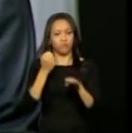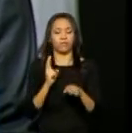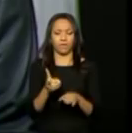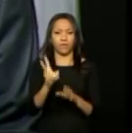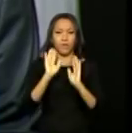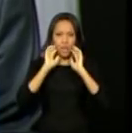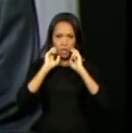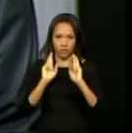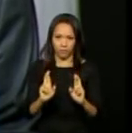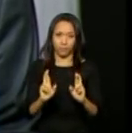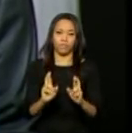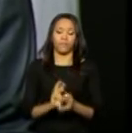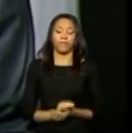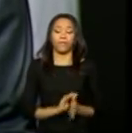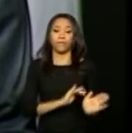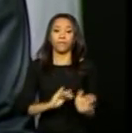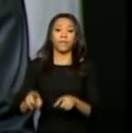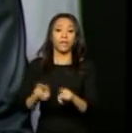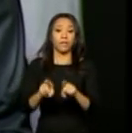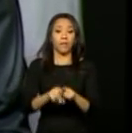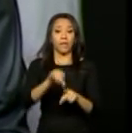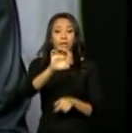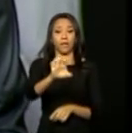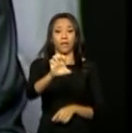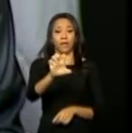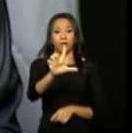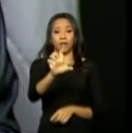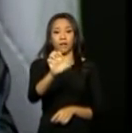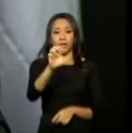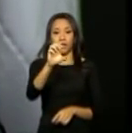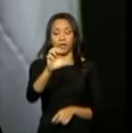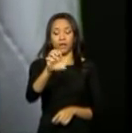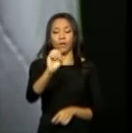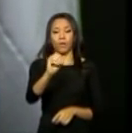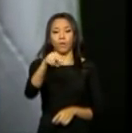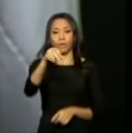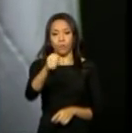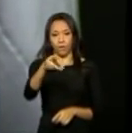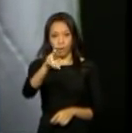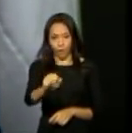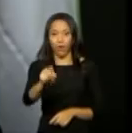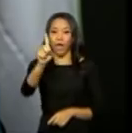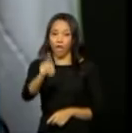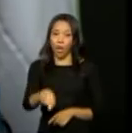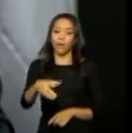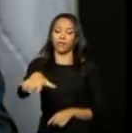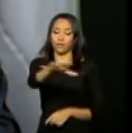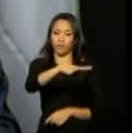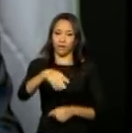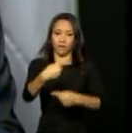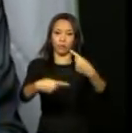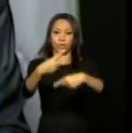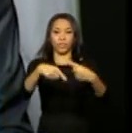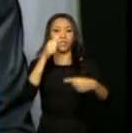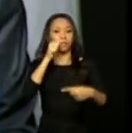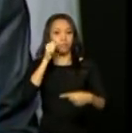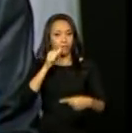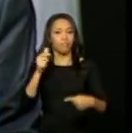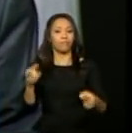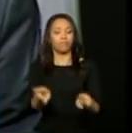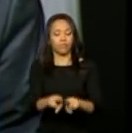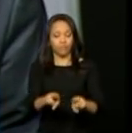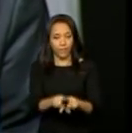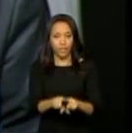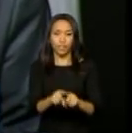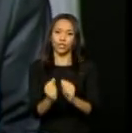singularidades. Eleonora, ministra da Secretaria da Política para as Mulheres, é uma dimensão importante do nosso tempo e temos garantia